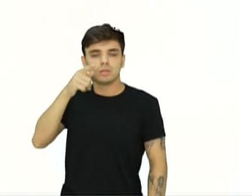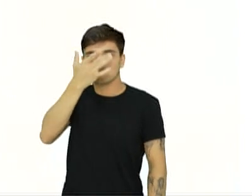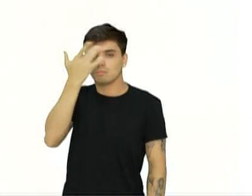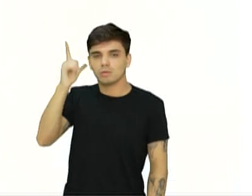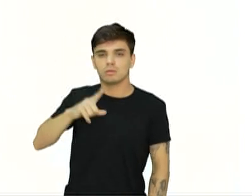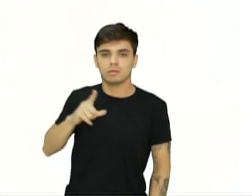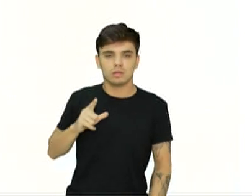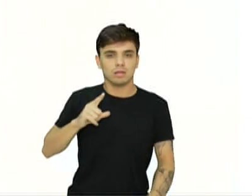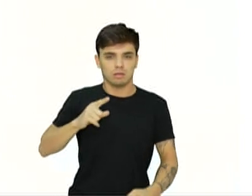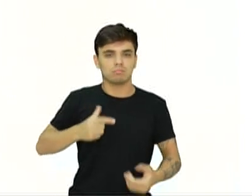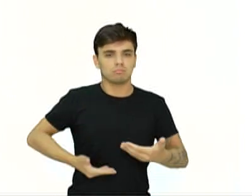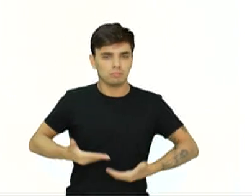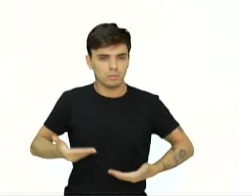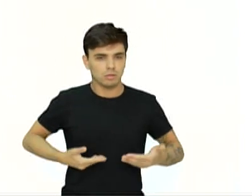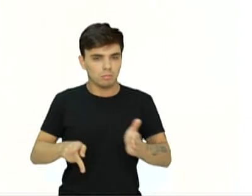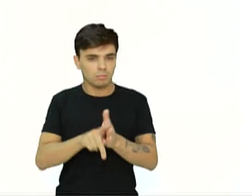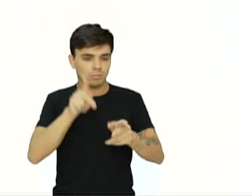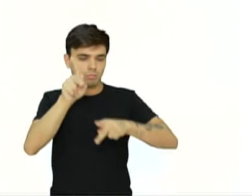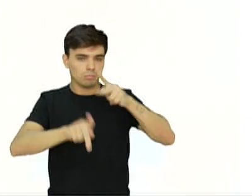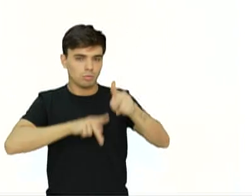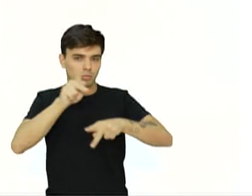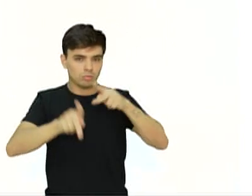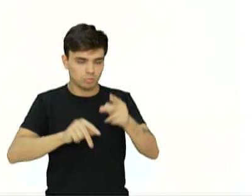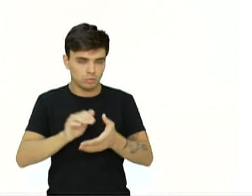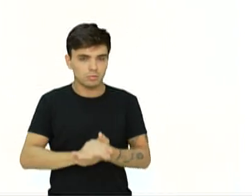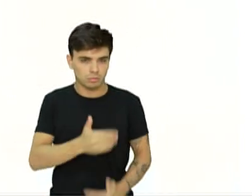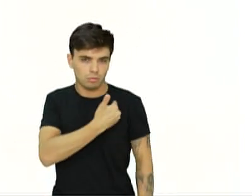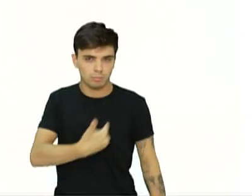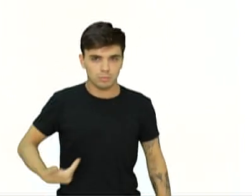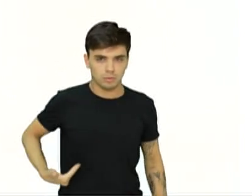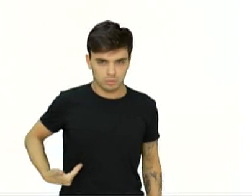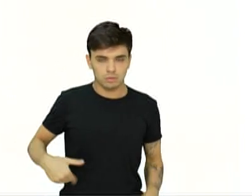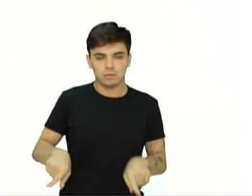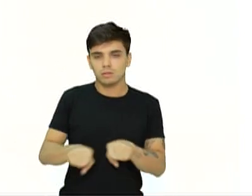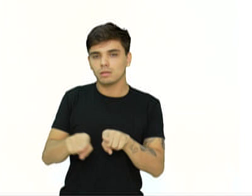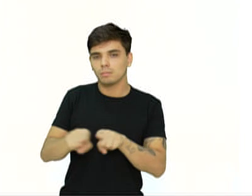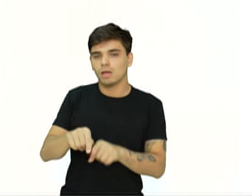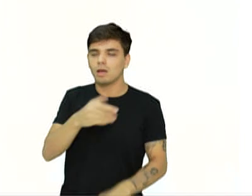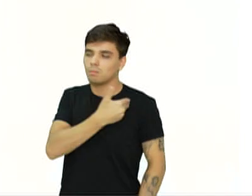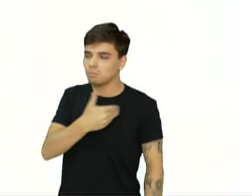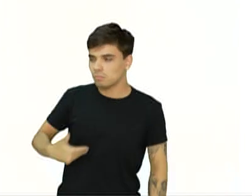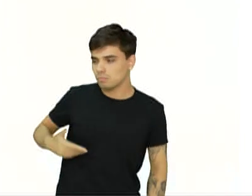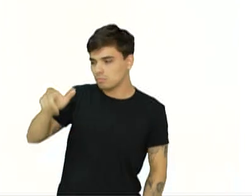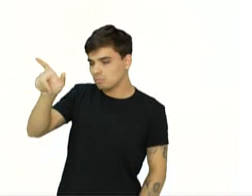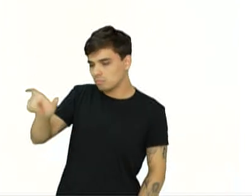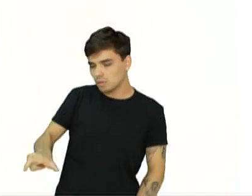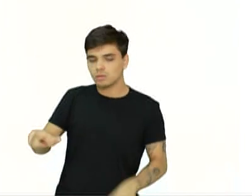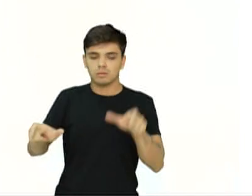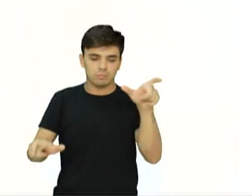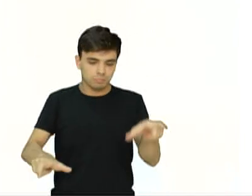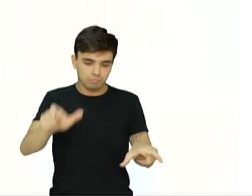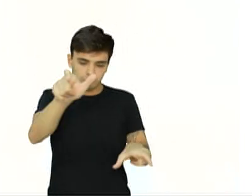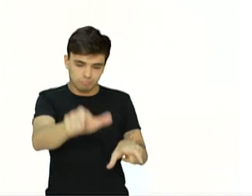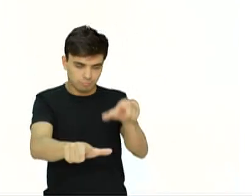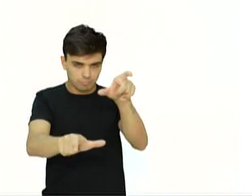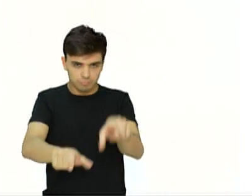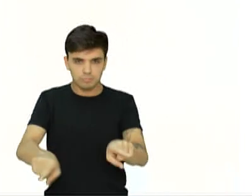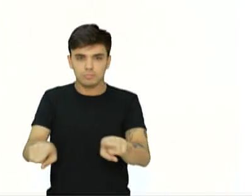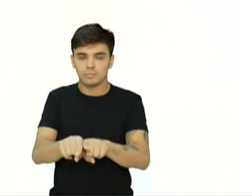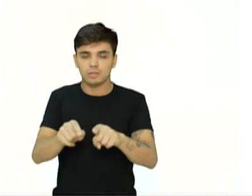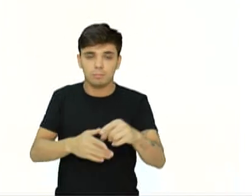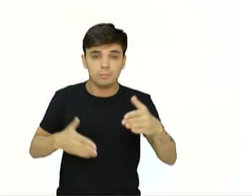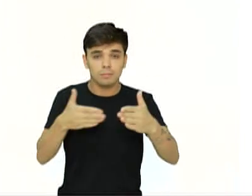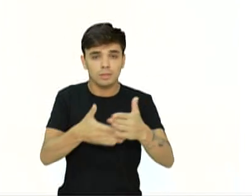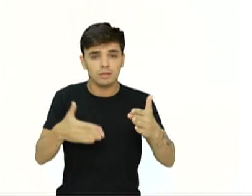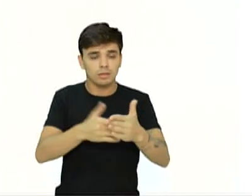exercem funções públicas, aos políticos, né? Então, se fala lá, político X, político Y, limitando o